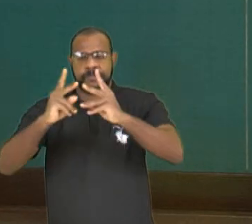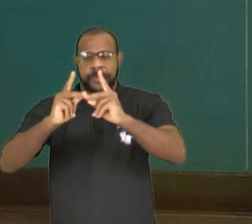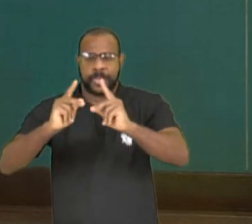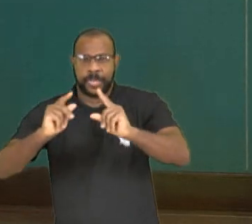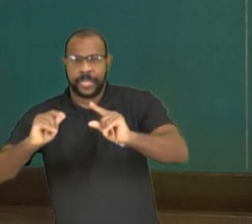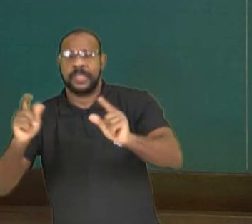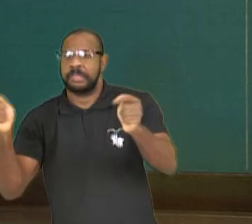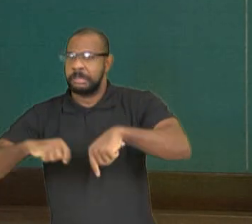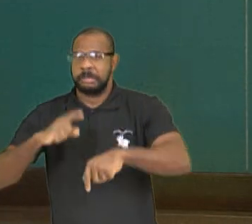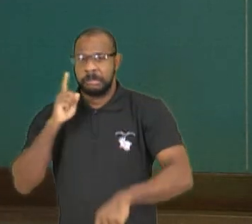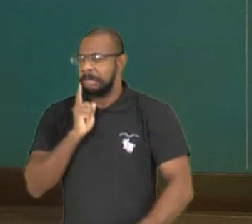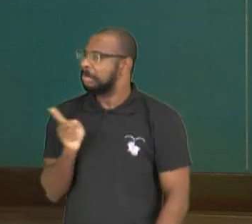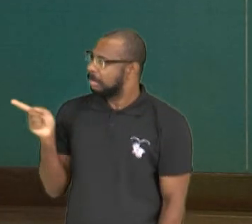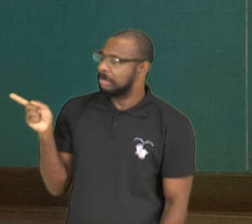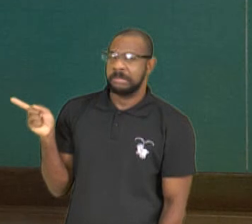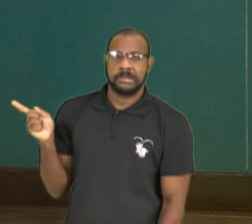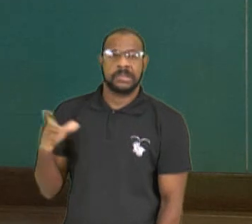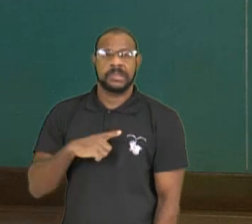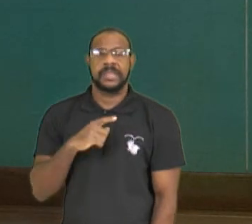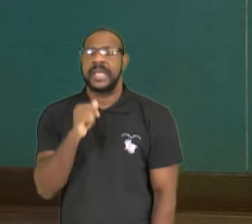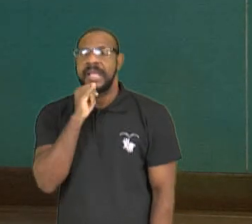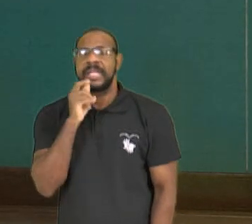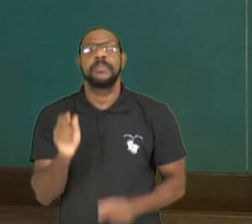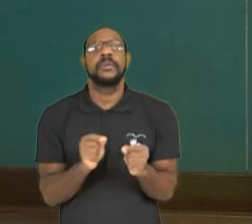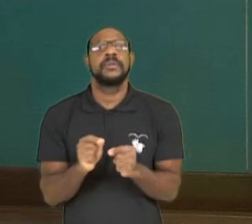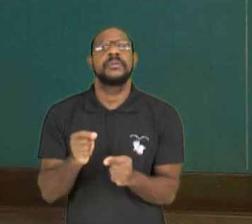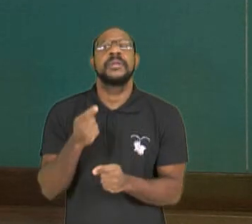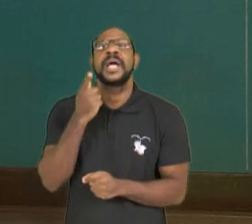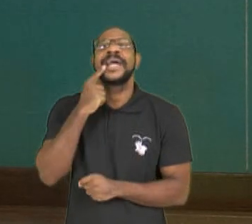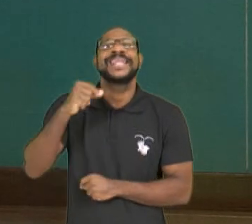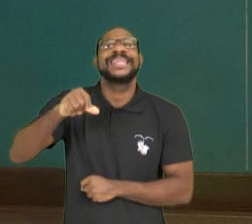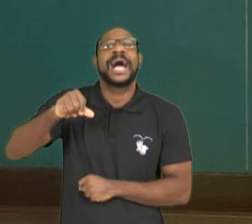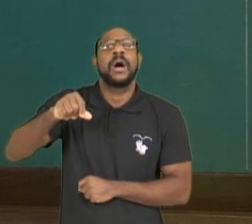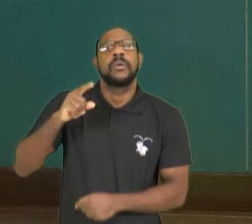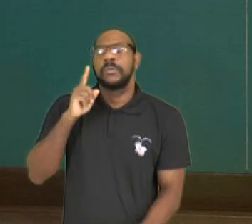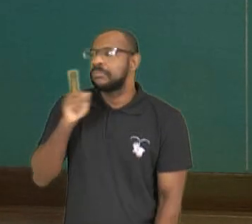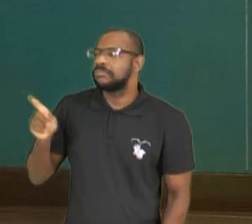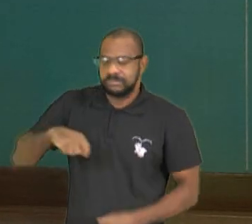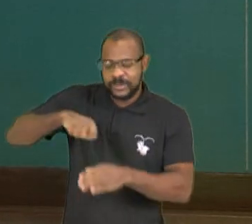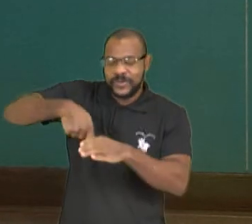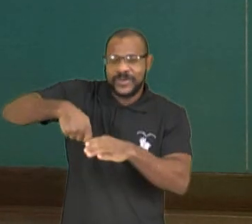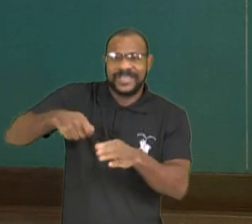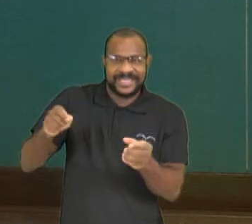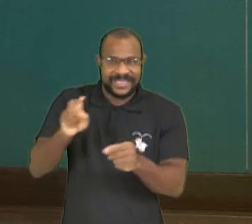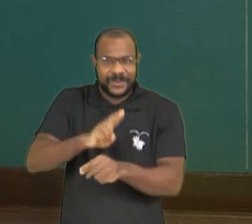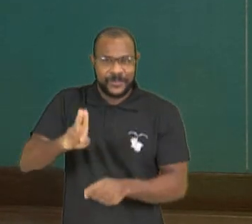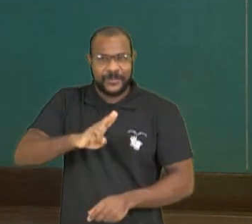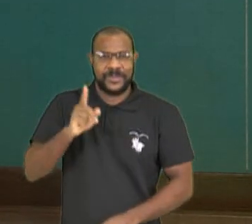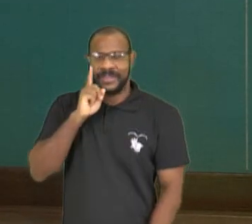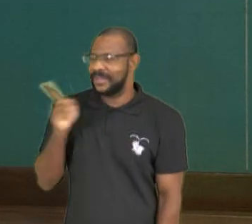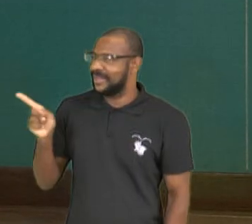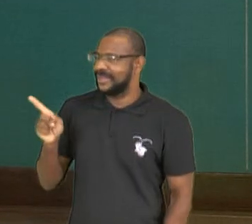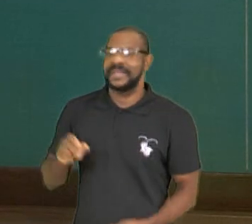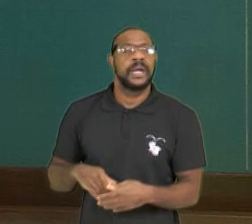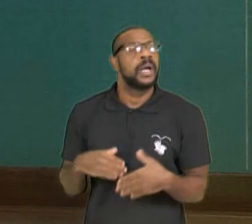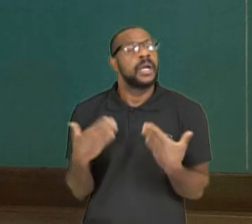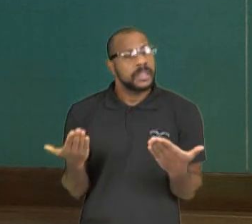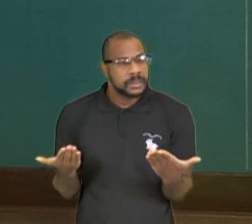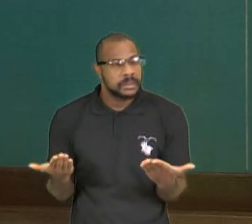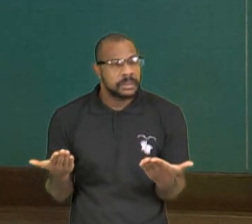solubilidades, né? Nós temos o exemplo aqui da obtenção do sal de cozinha. Então, nós temos as salinas.